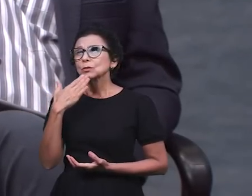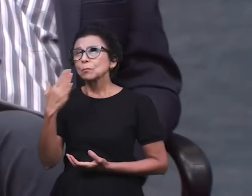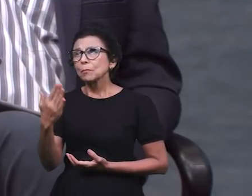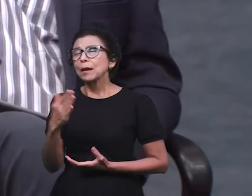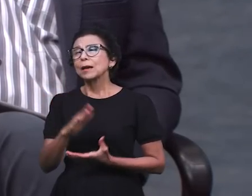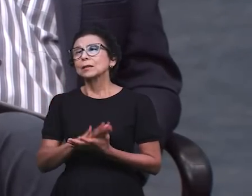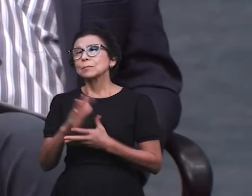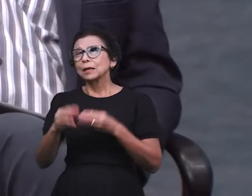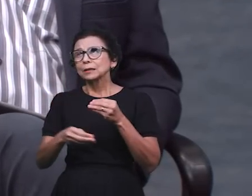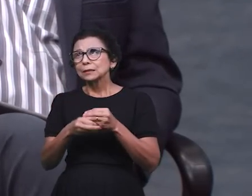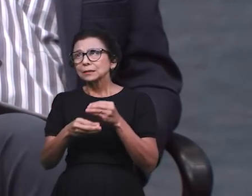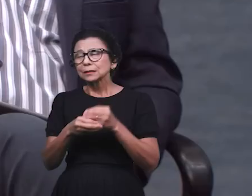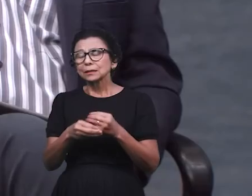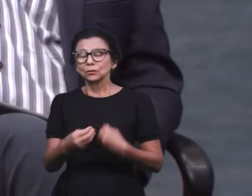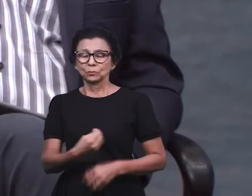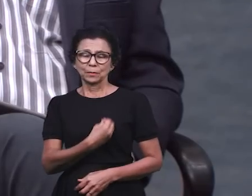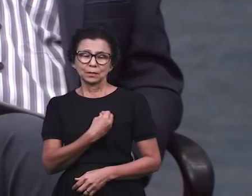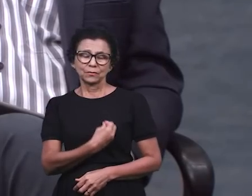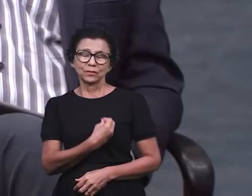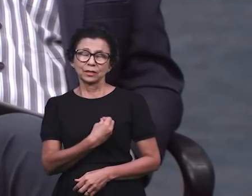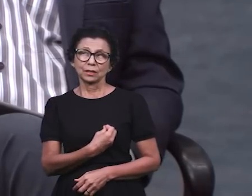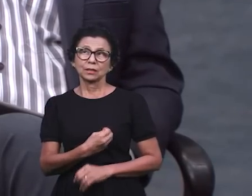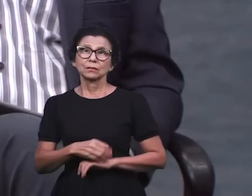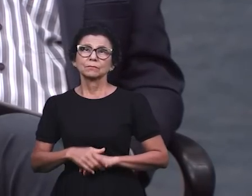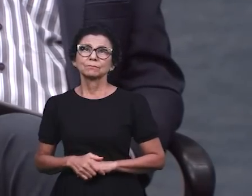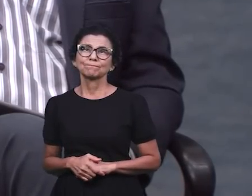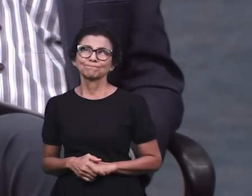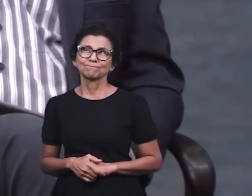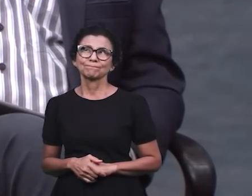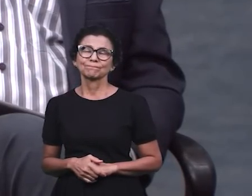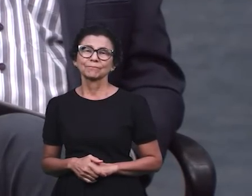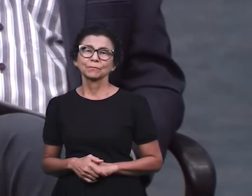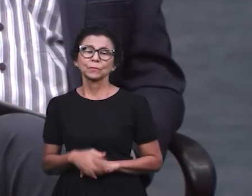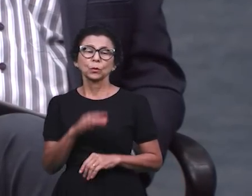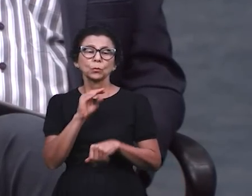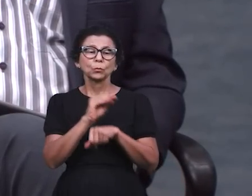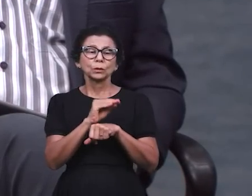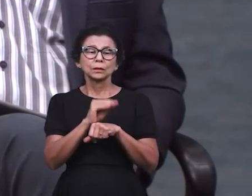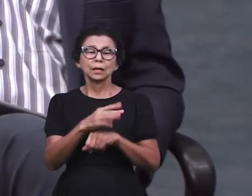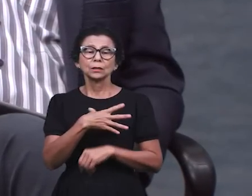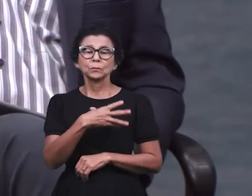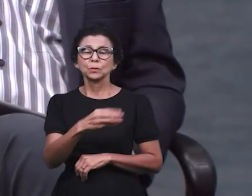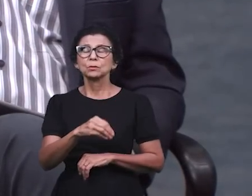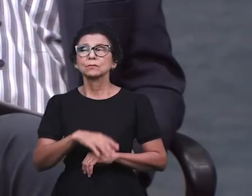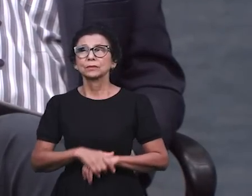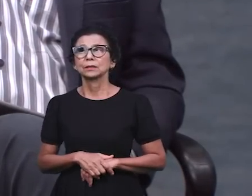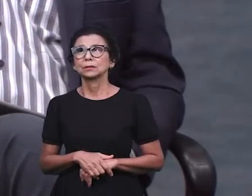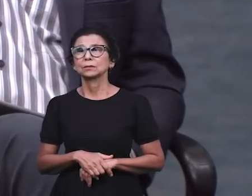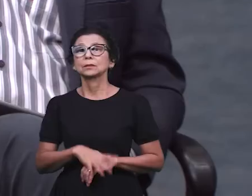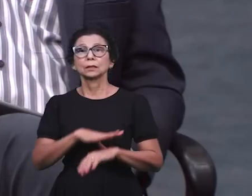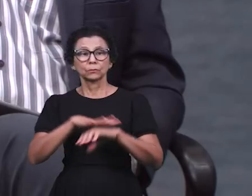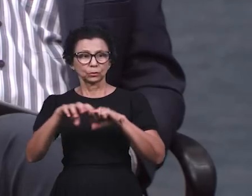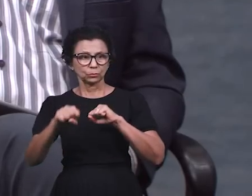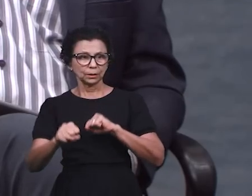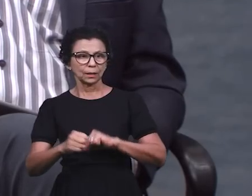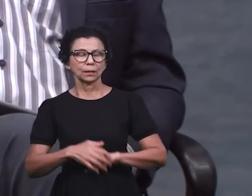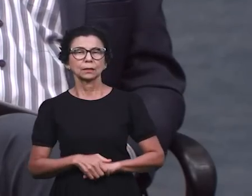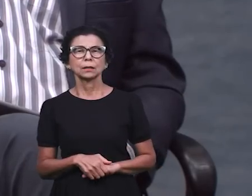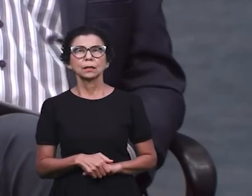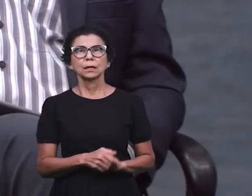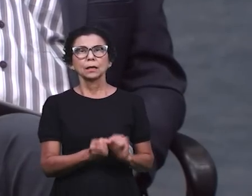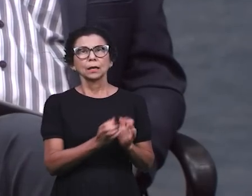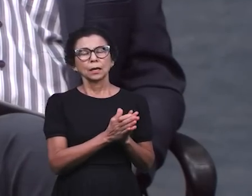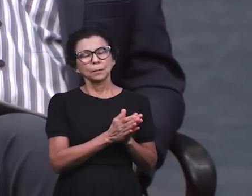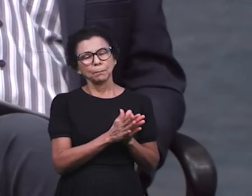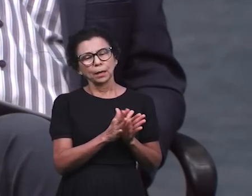meus filhos na tua presença. E de fato ela foi curada. Passaram-se 10 anos e